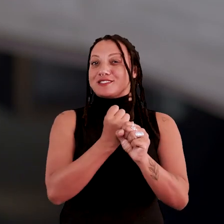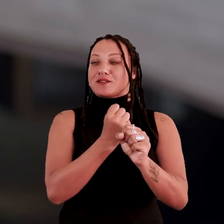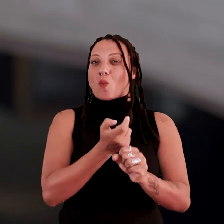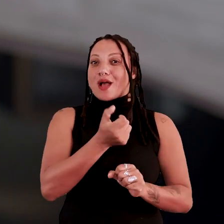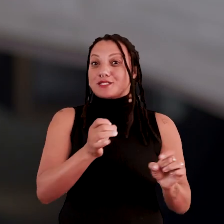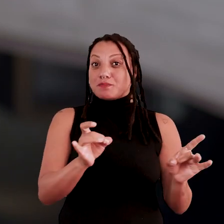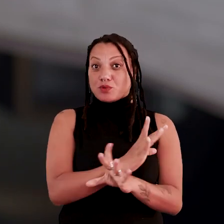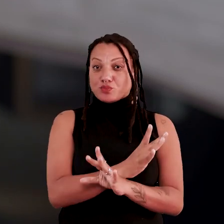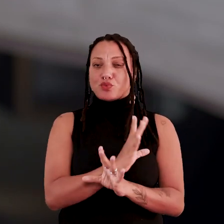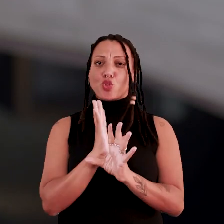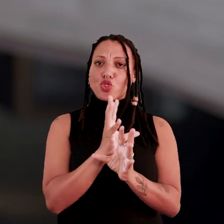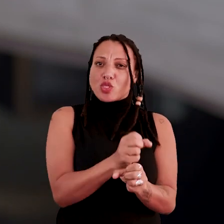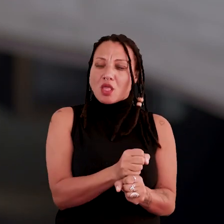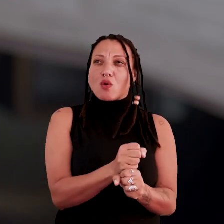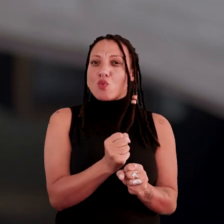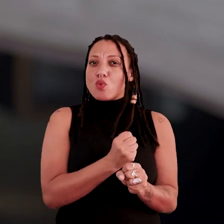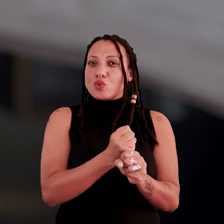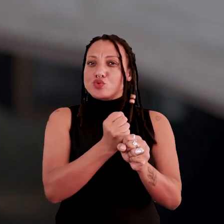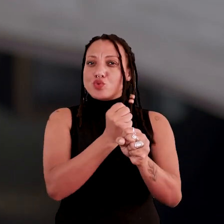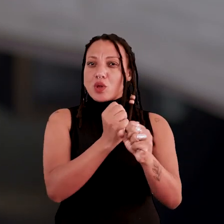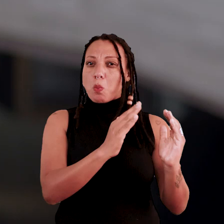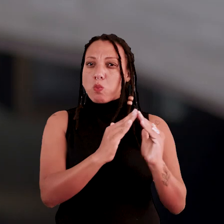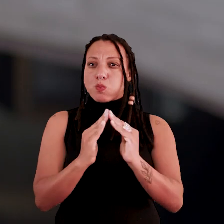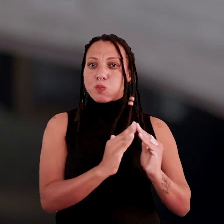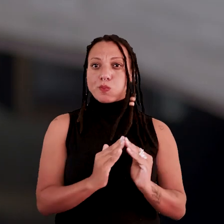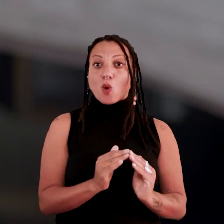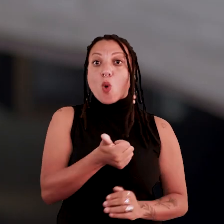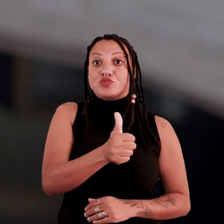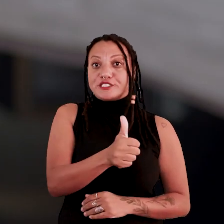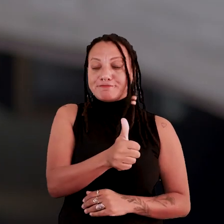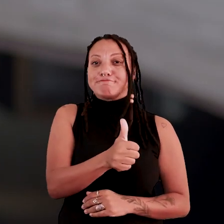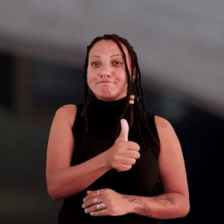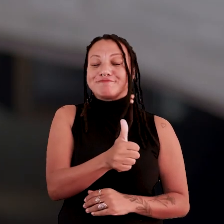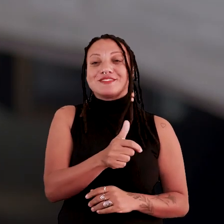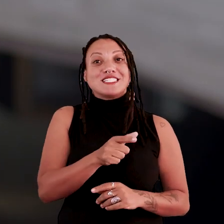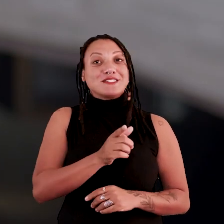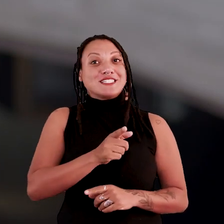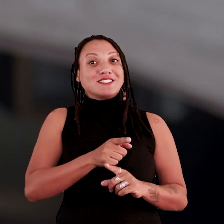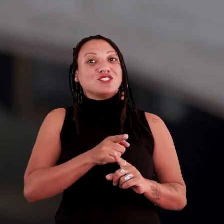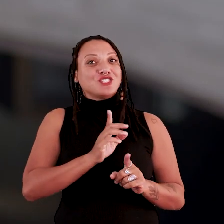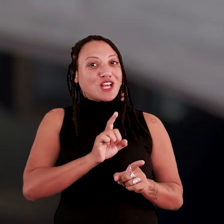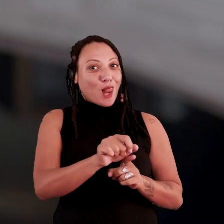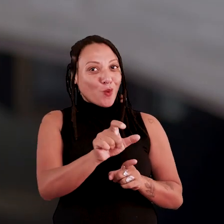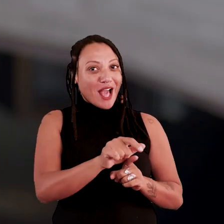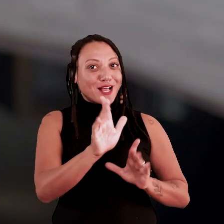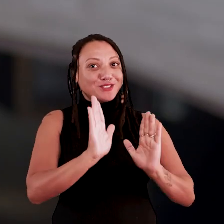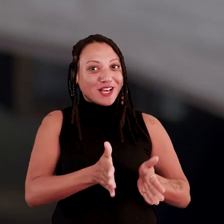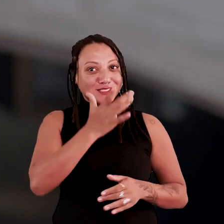11 apartamentos, e isso já estão alugados, já estão em uso, que dá também outro